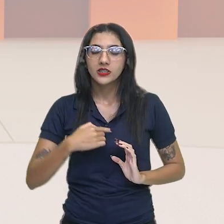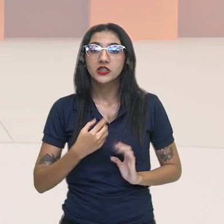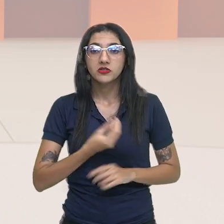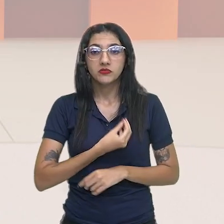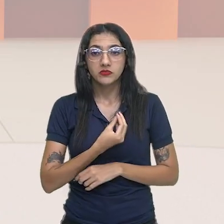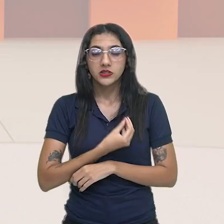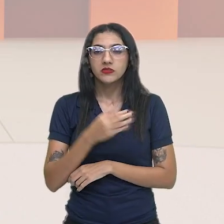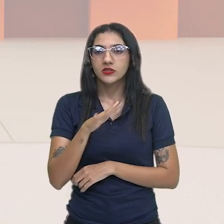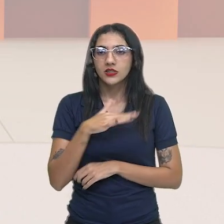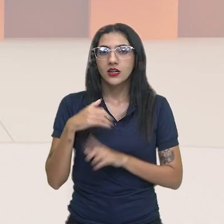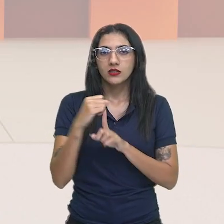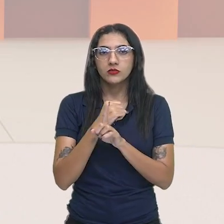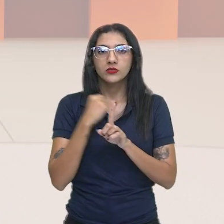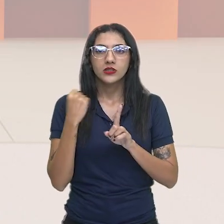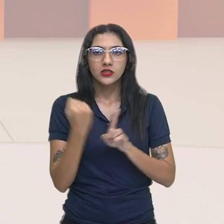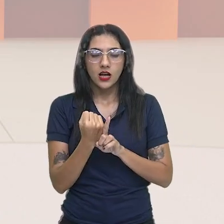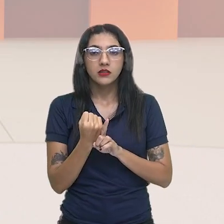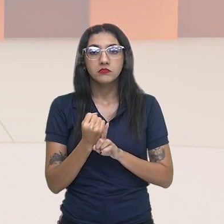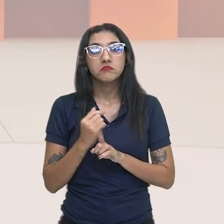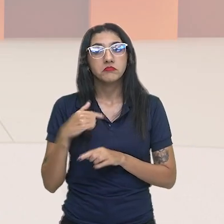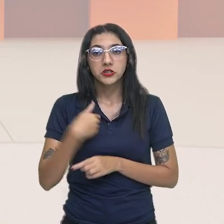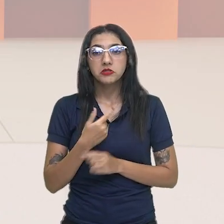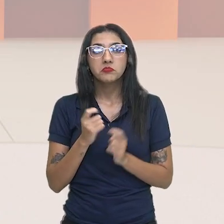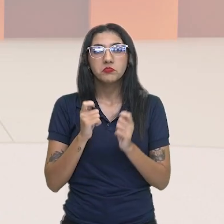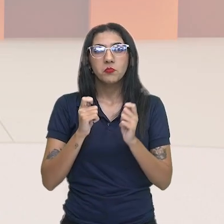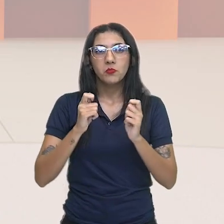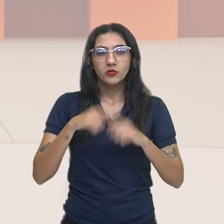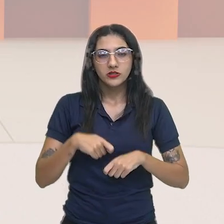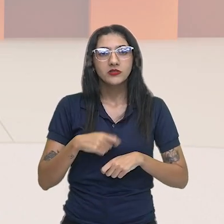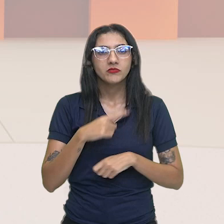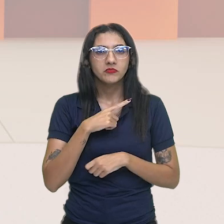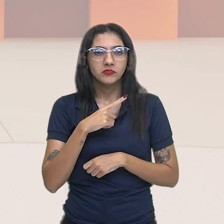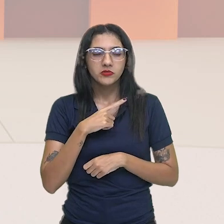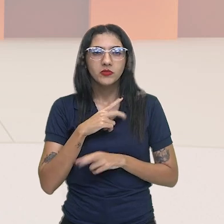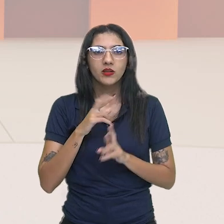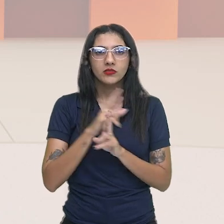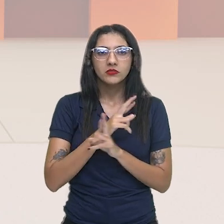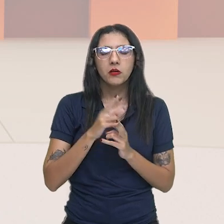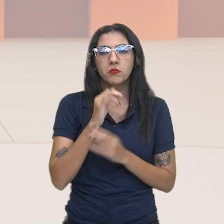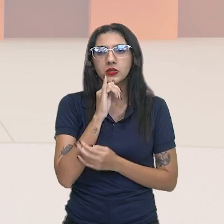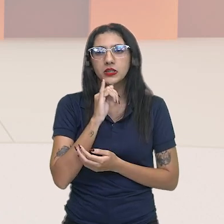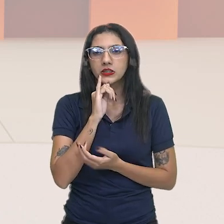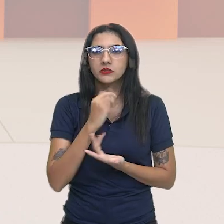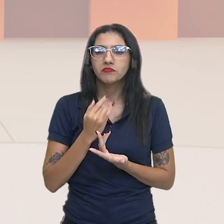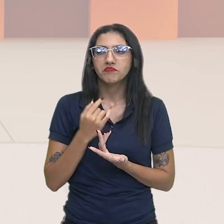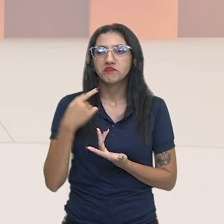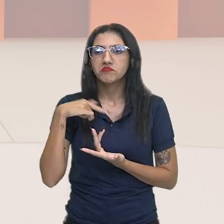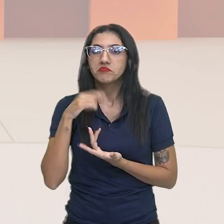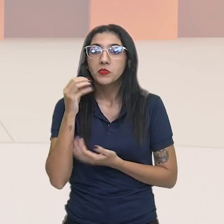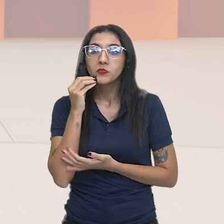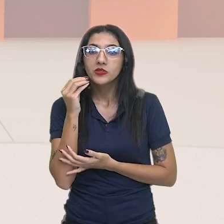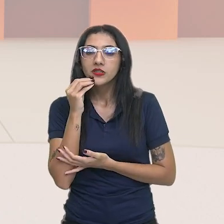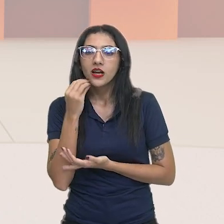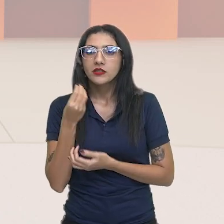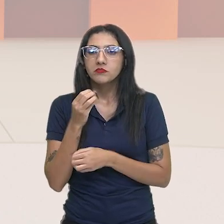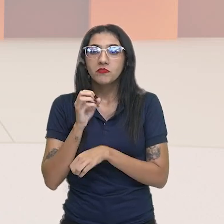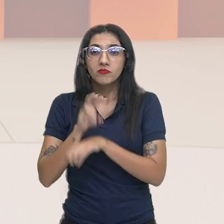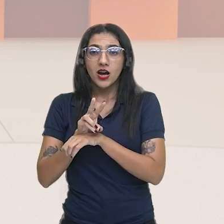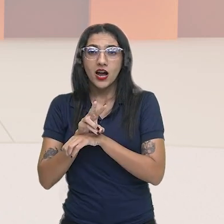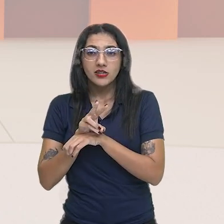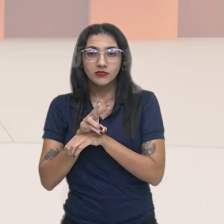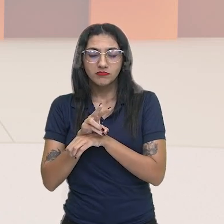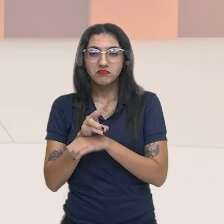em sociedade, que a gente pode atuar na sociedade. Nós vamos sair daí, vamos, por exemplo, para o emprego, vamos entrar